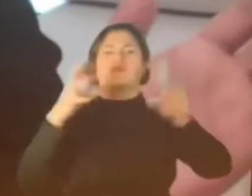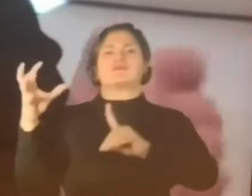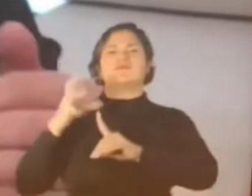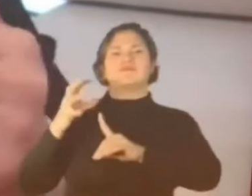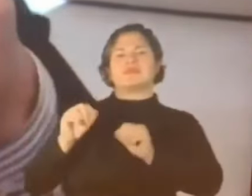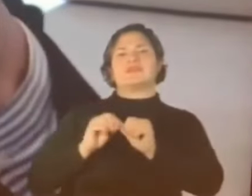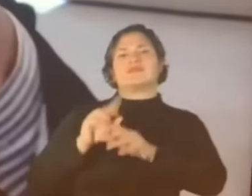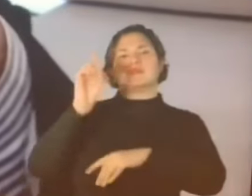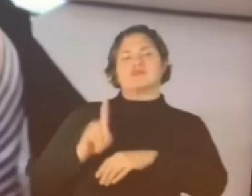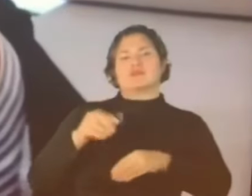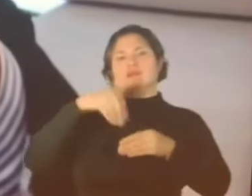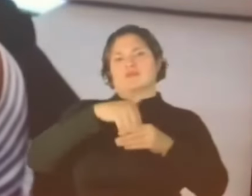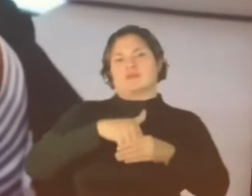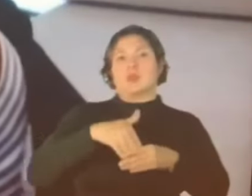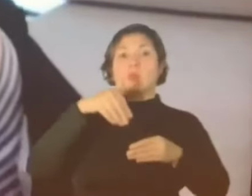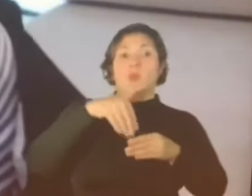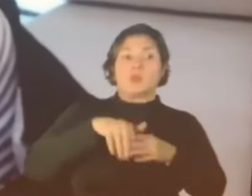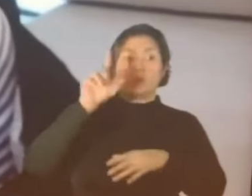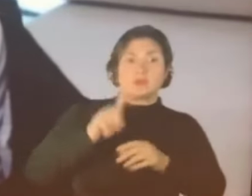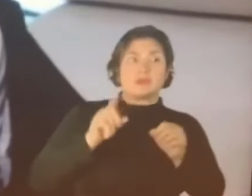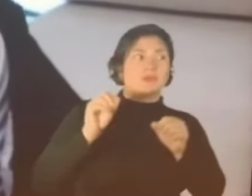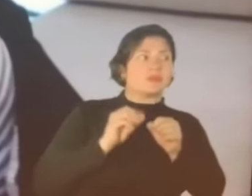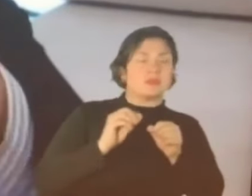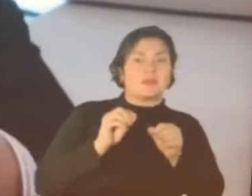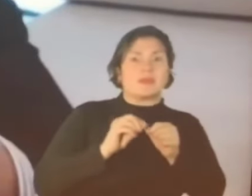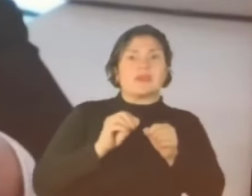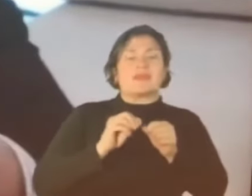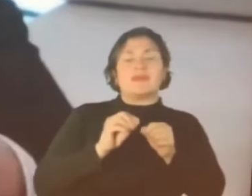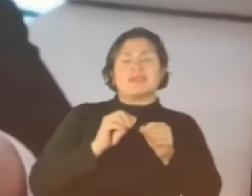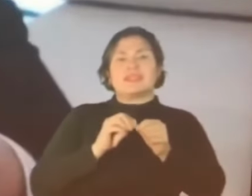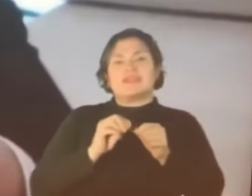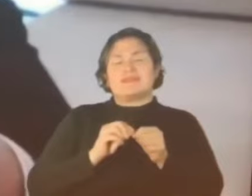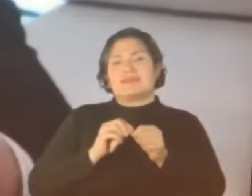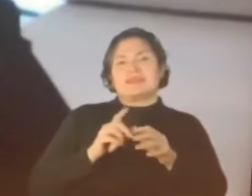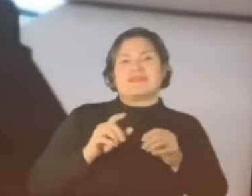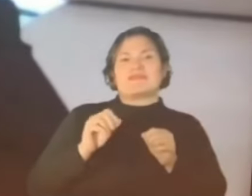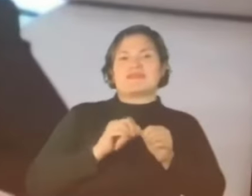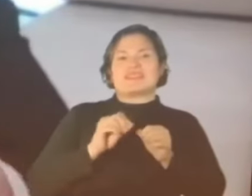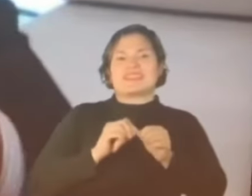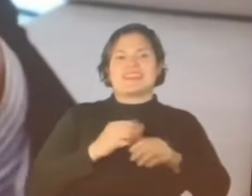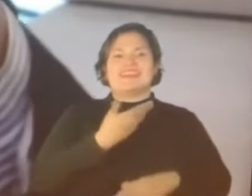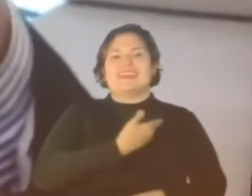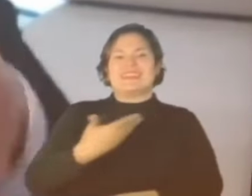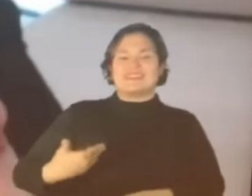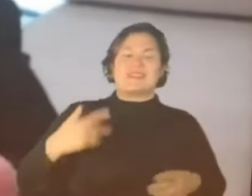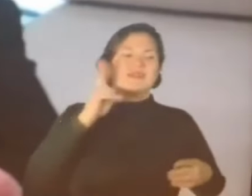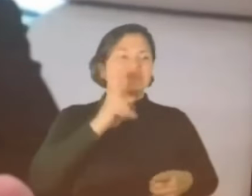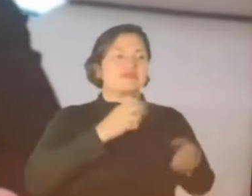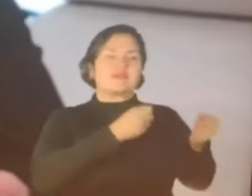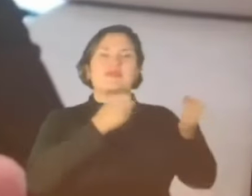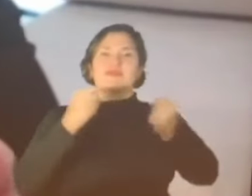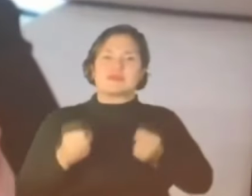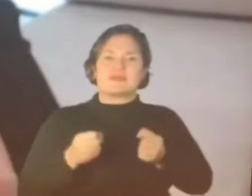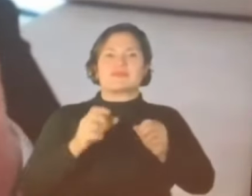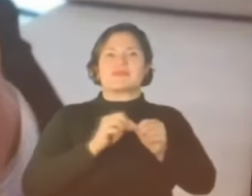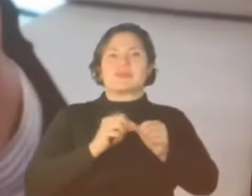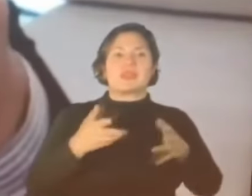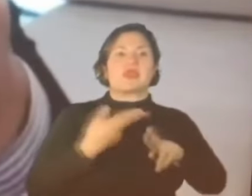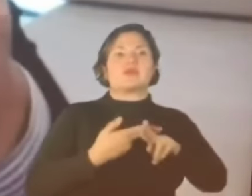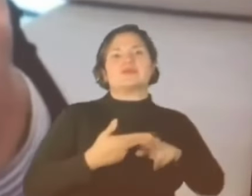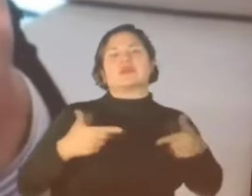O direito utilizado, portanto, como instrumento de poder, como arma de guerra,